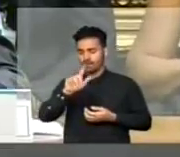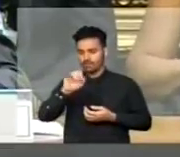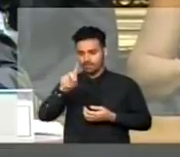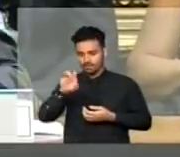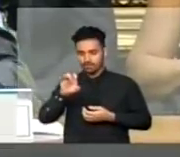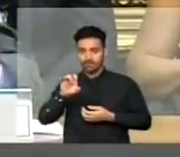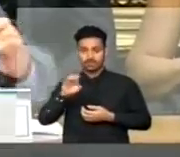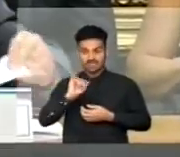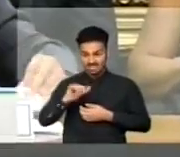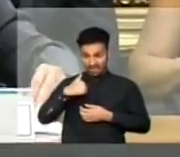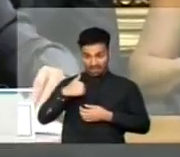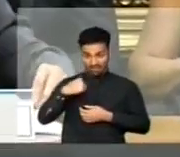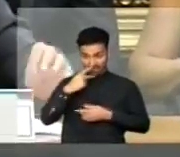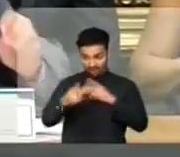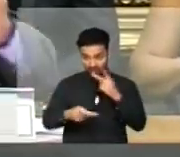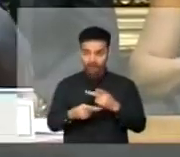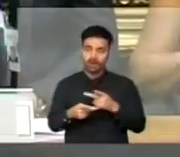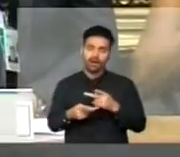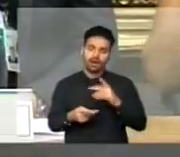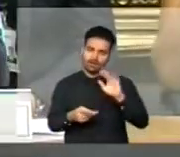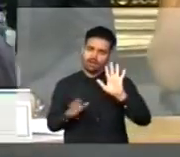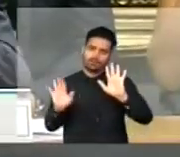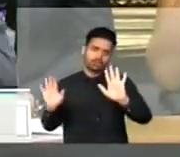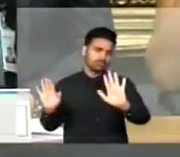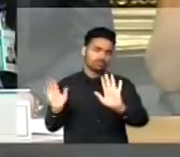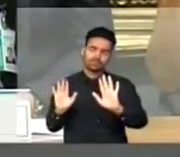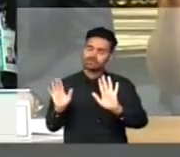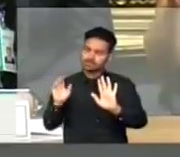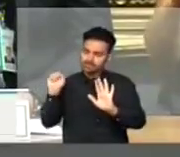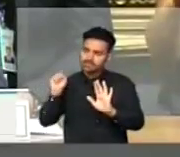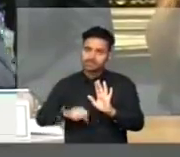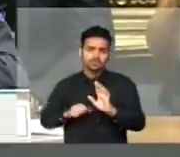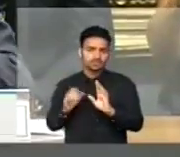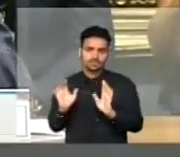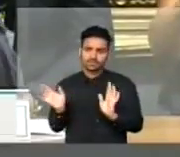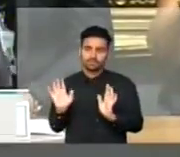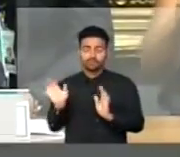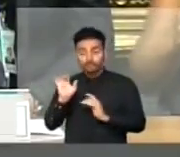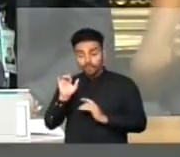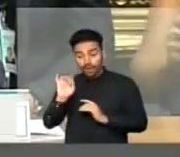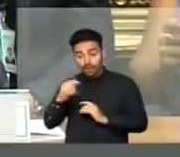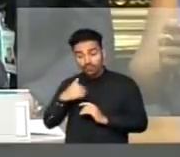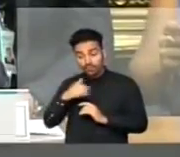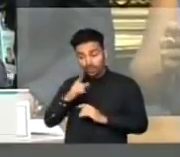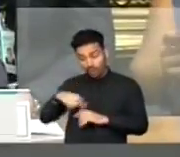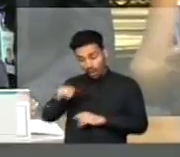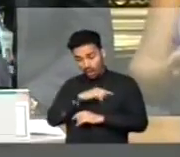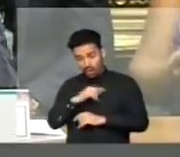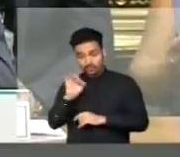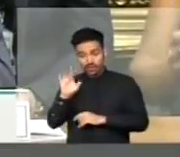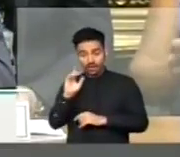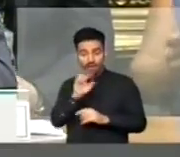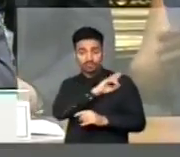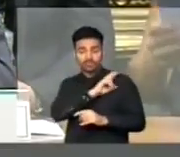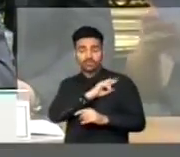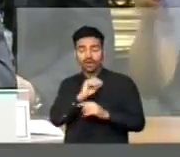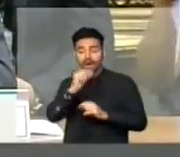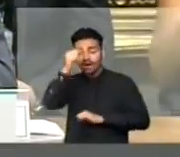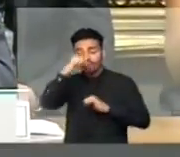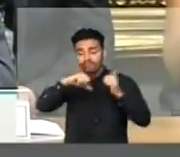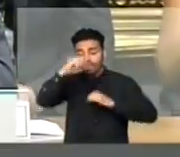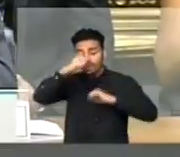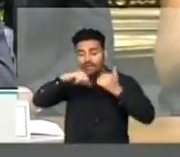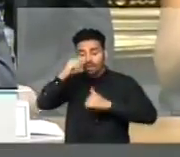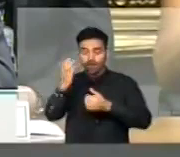estaria extrapolando a competência da Câmara dos Deputados, que é a de apreciar a admissibilidade do